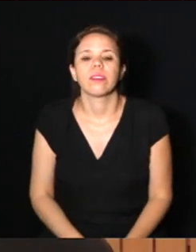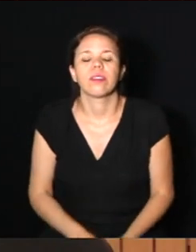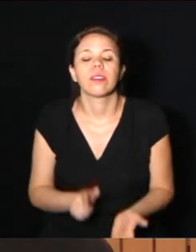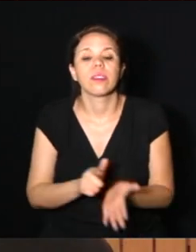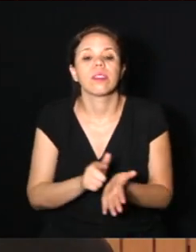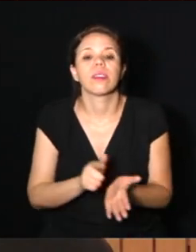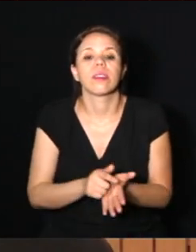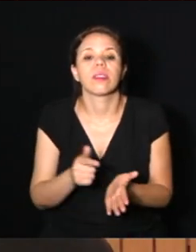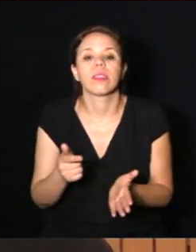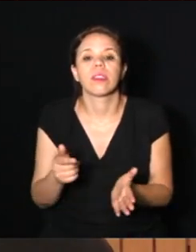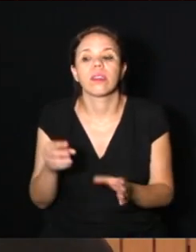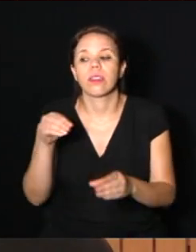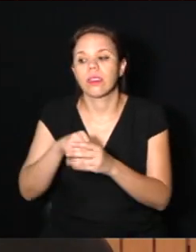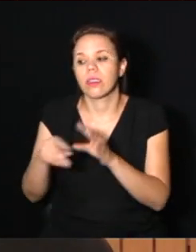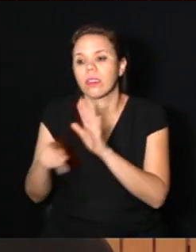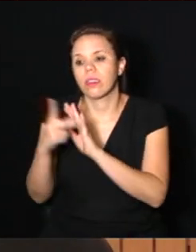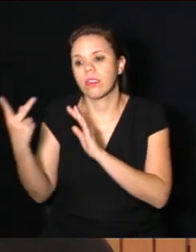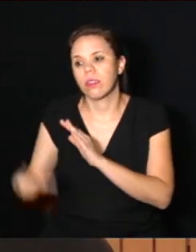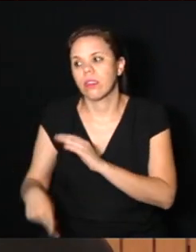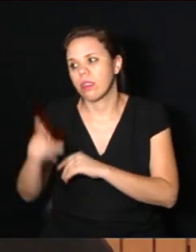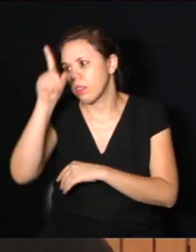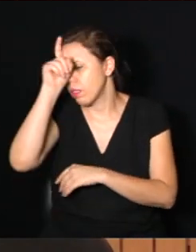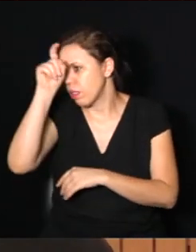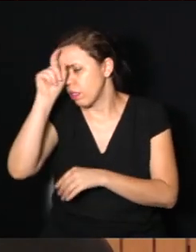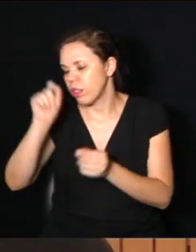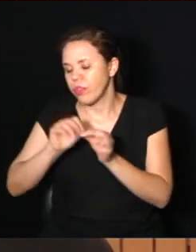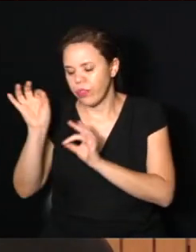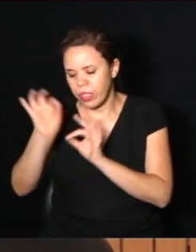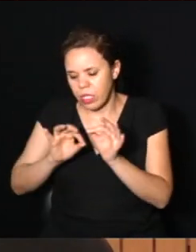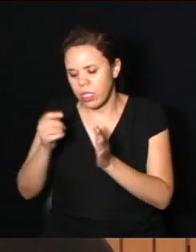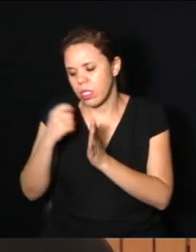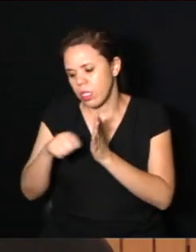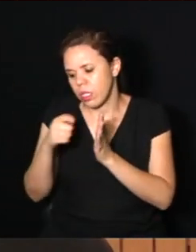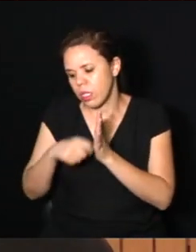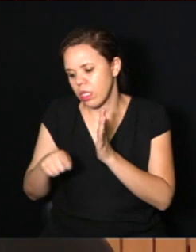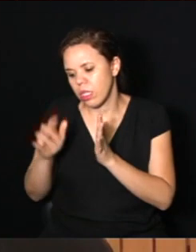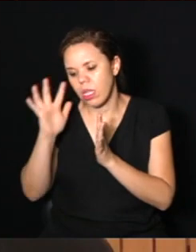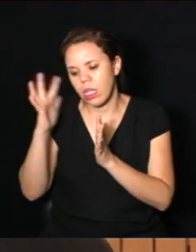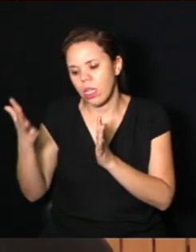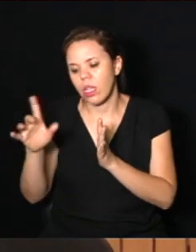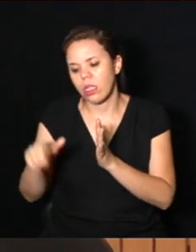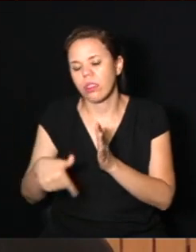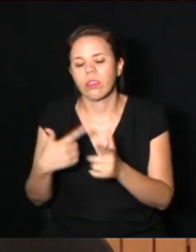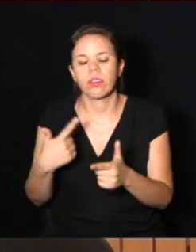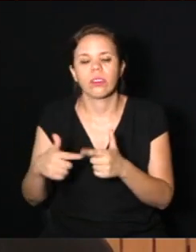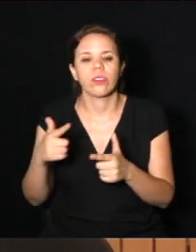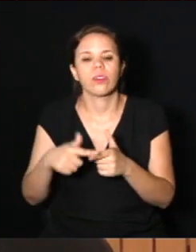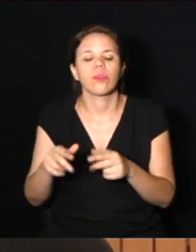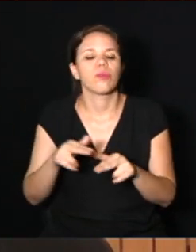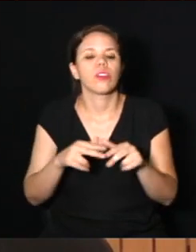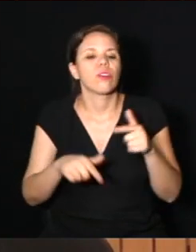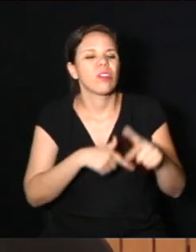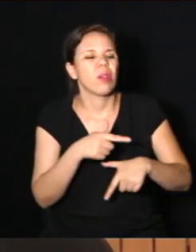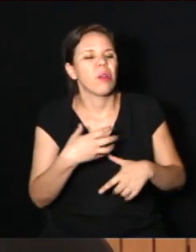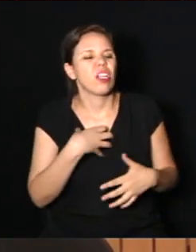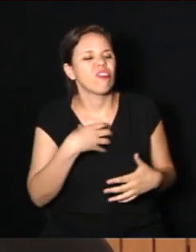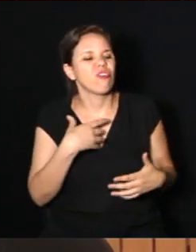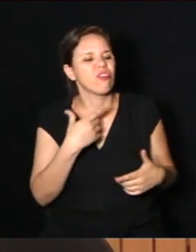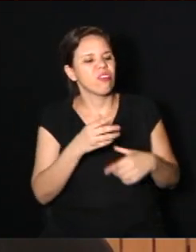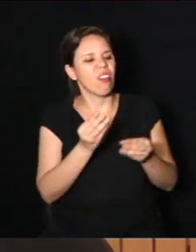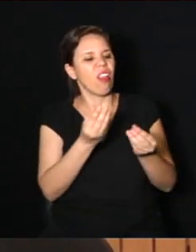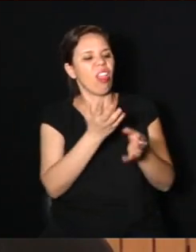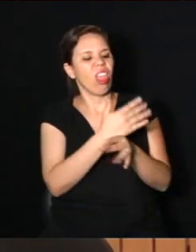encaminhamentos internos que eles fizeram para poder resolver essa questão das condições de trabalho.